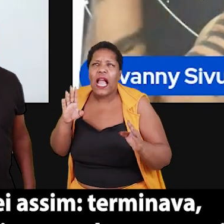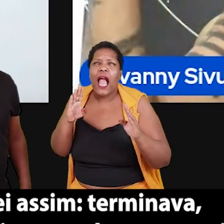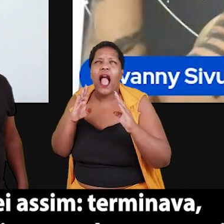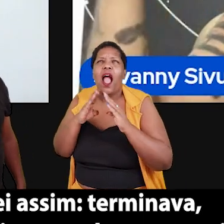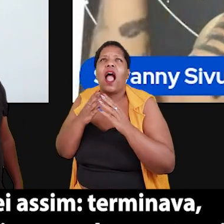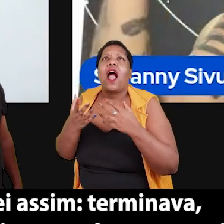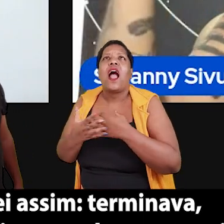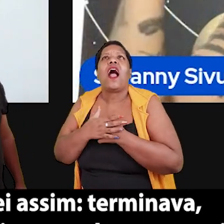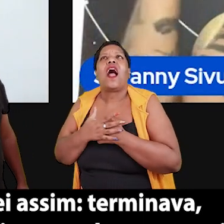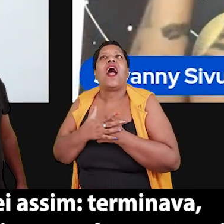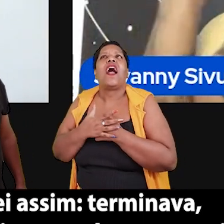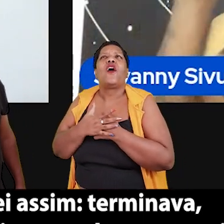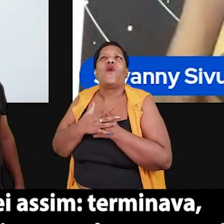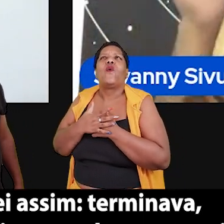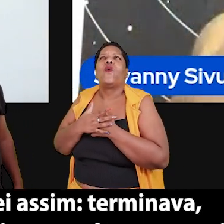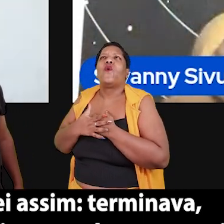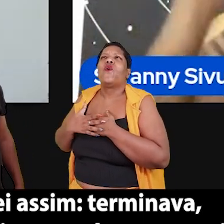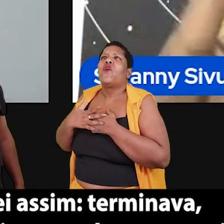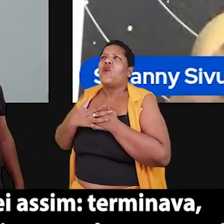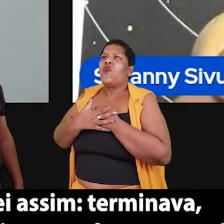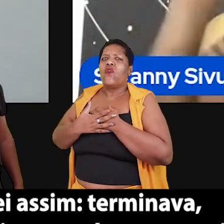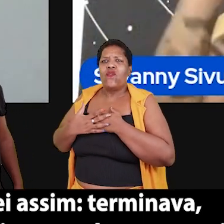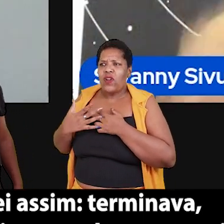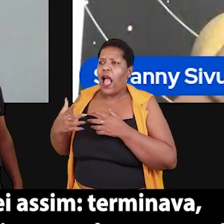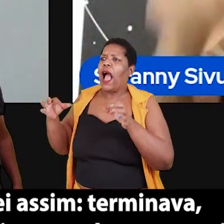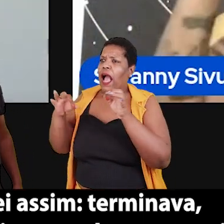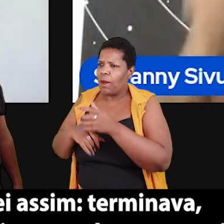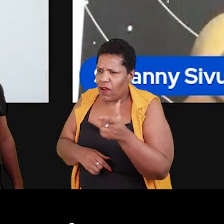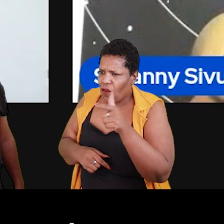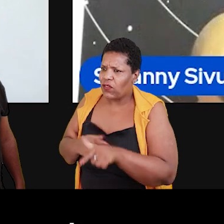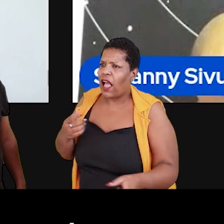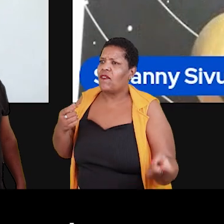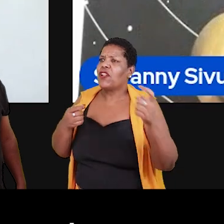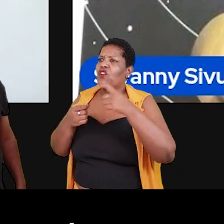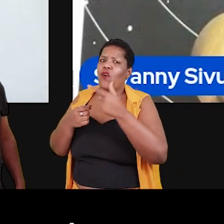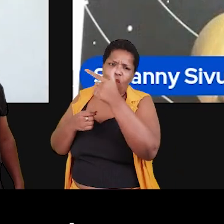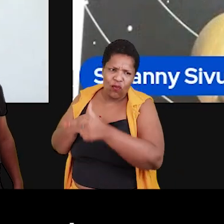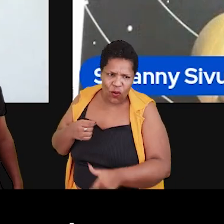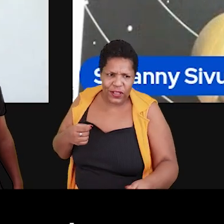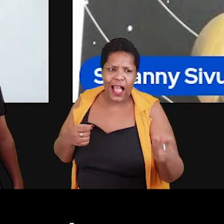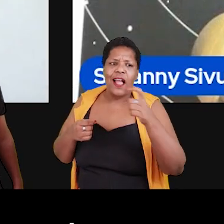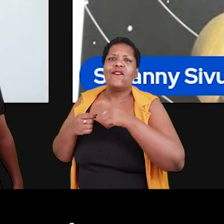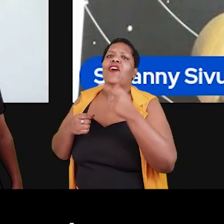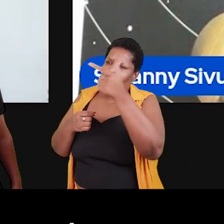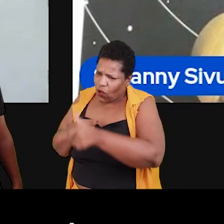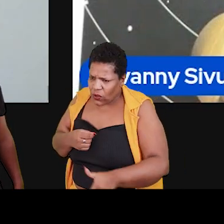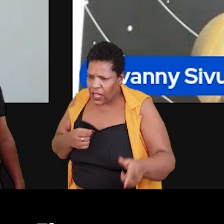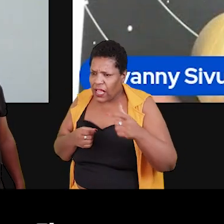Eu fiquei, assim, terminava, eu voltava, terminava, eu voltava, terminava, eu voltava.